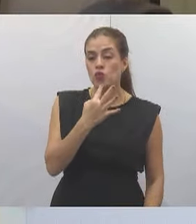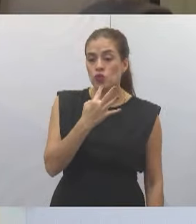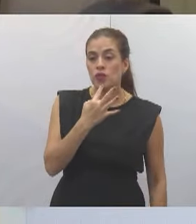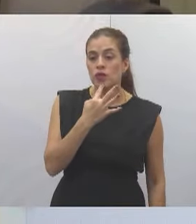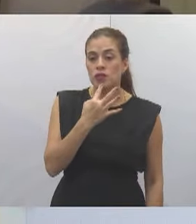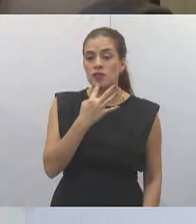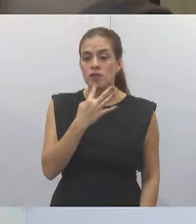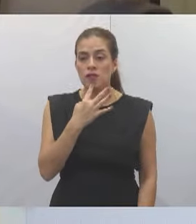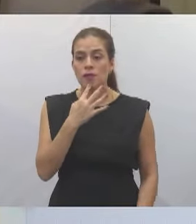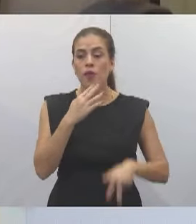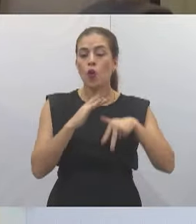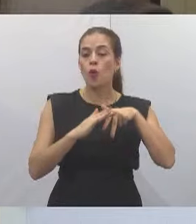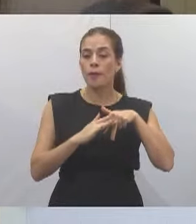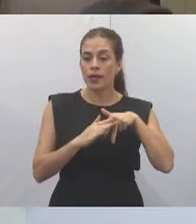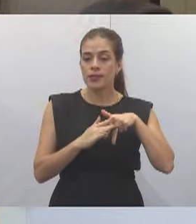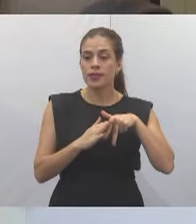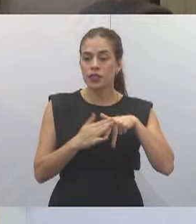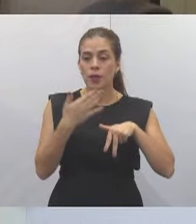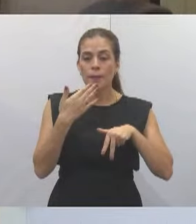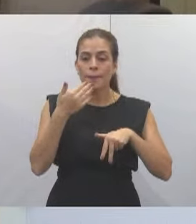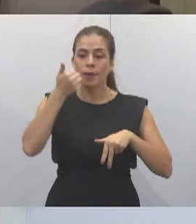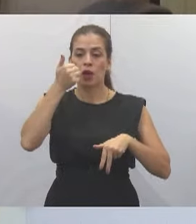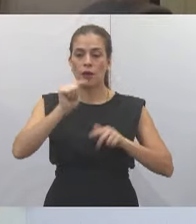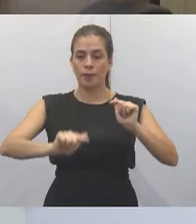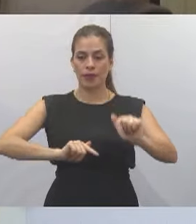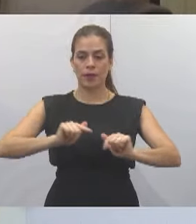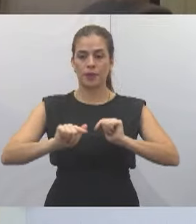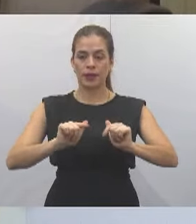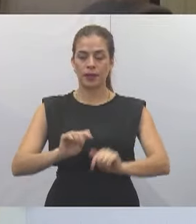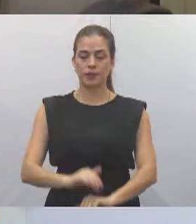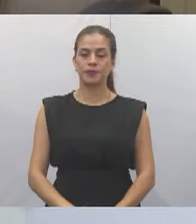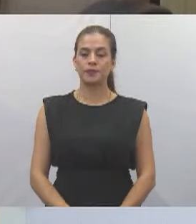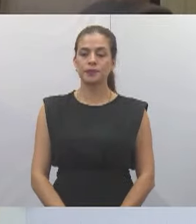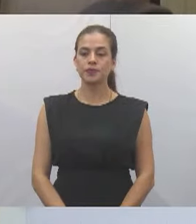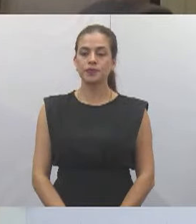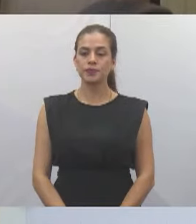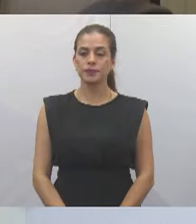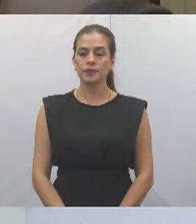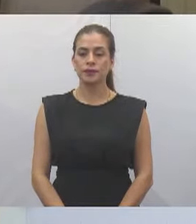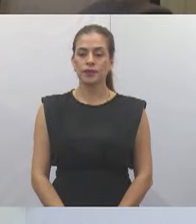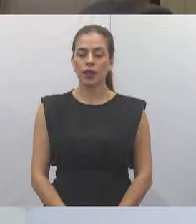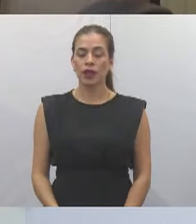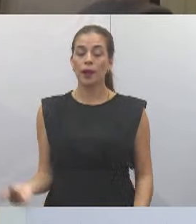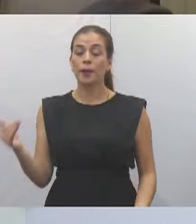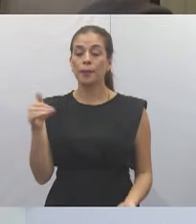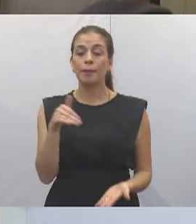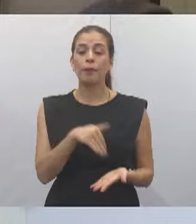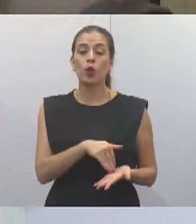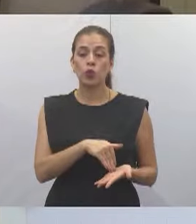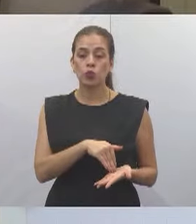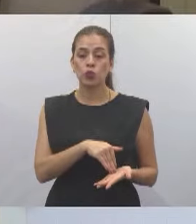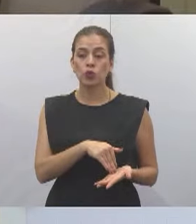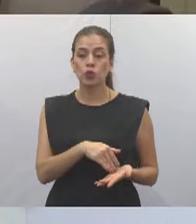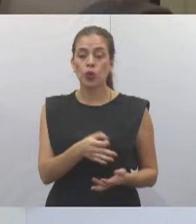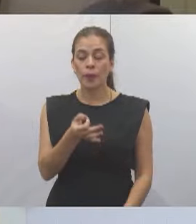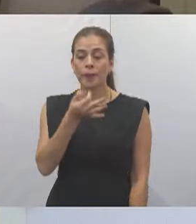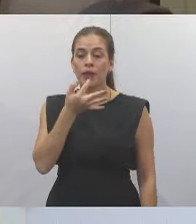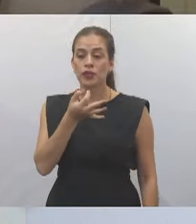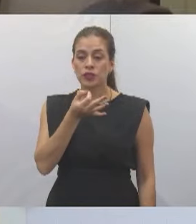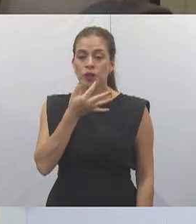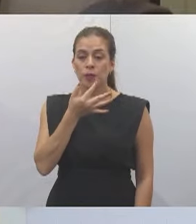seu paciente, fica bem melhor trabalhar assim, né? E, por último, medicamento, que é uma